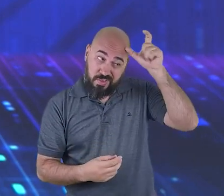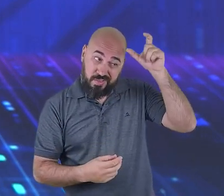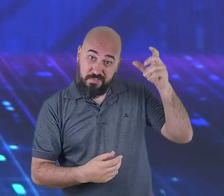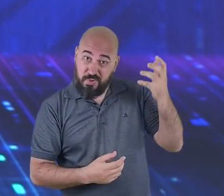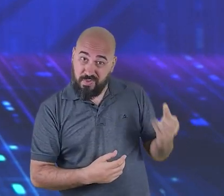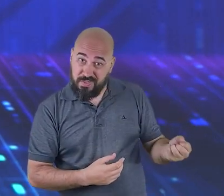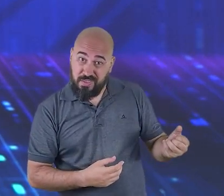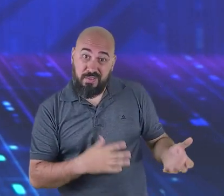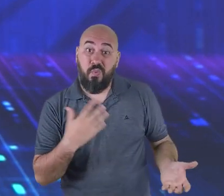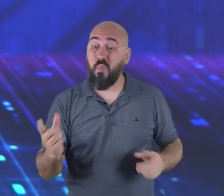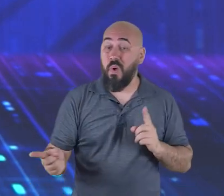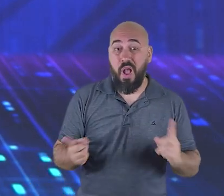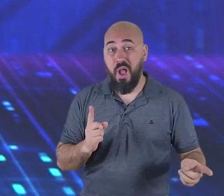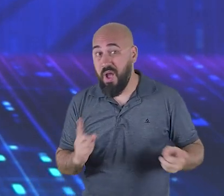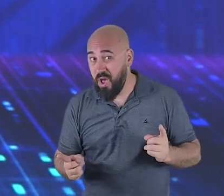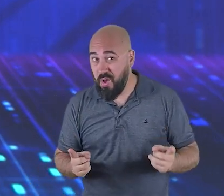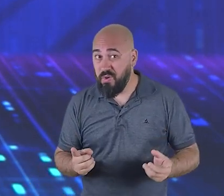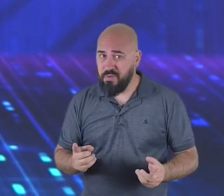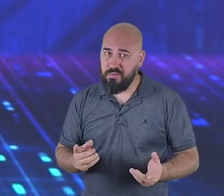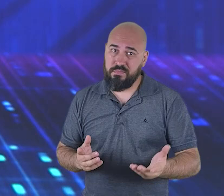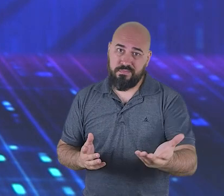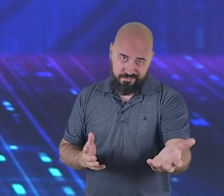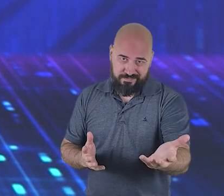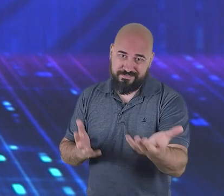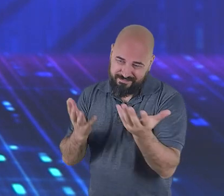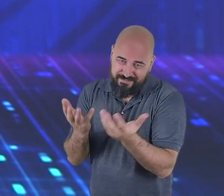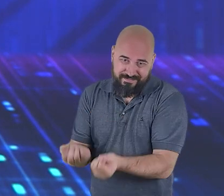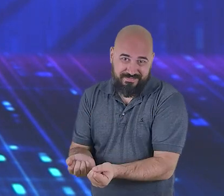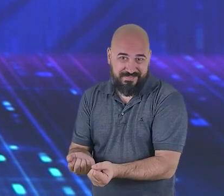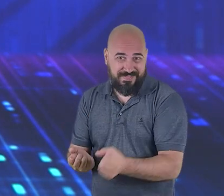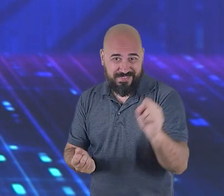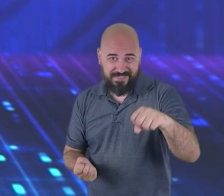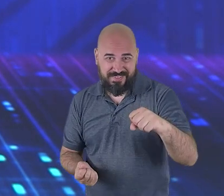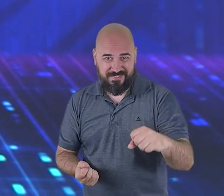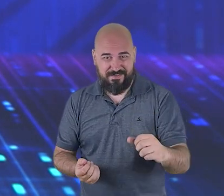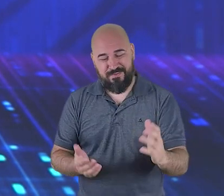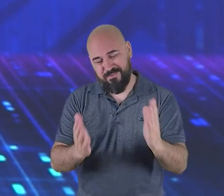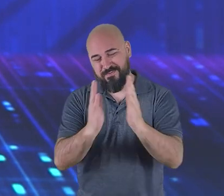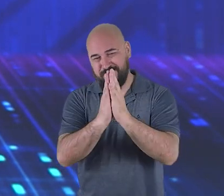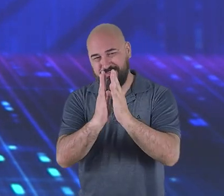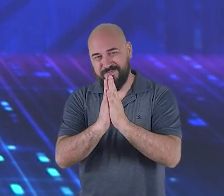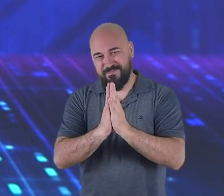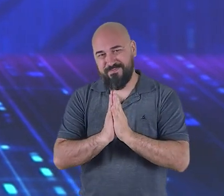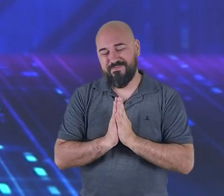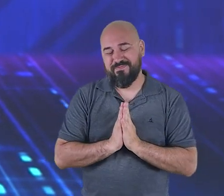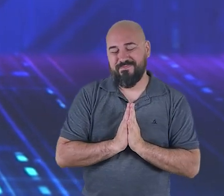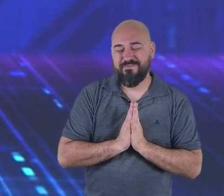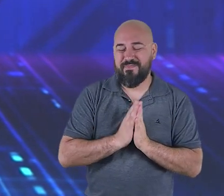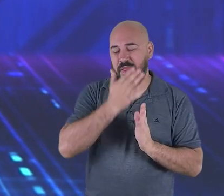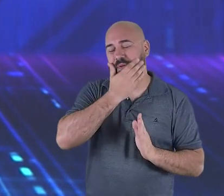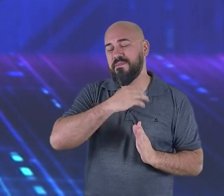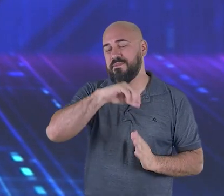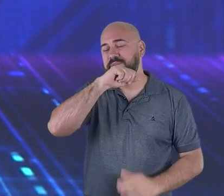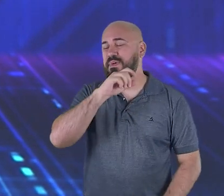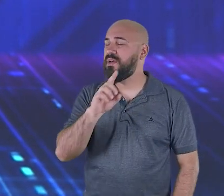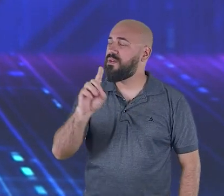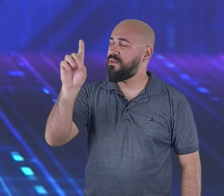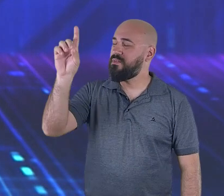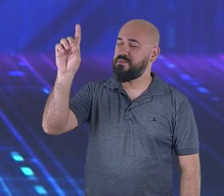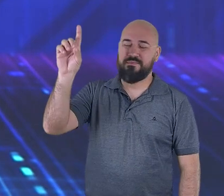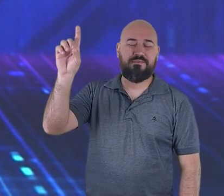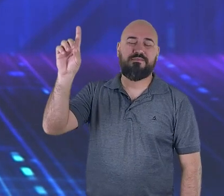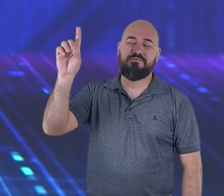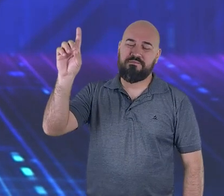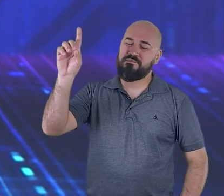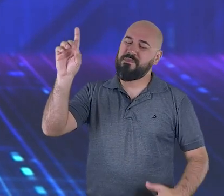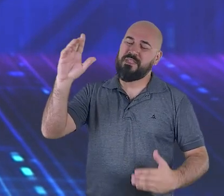cósmica e ser vencedor e ser vencedora? Se sim, feche os olhos e vamos orar. Senhor, Pai nosso, Deus querido,